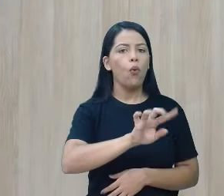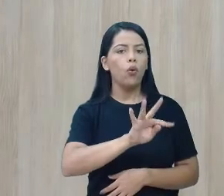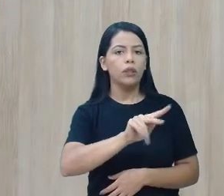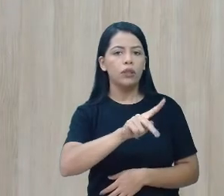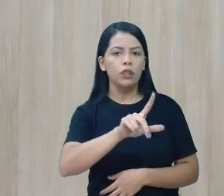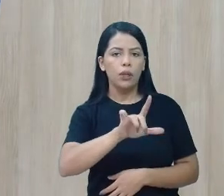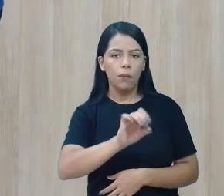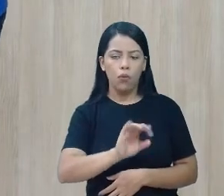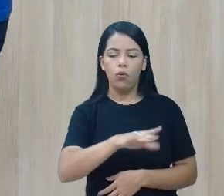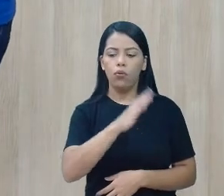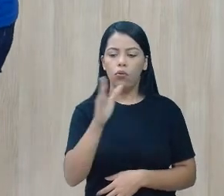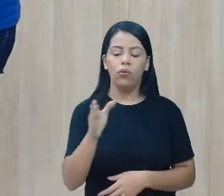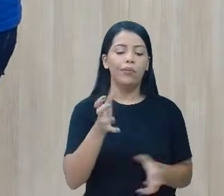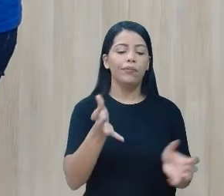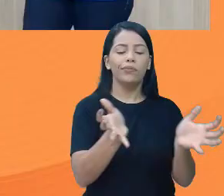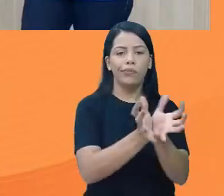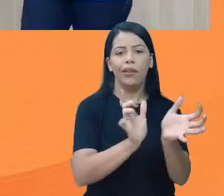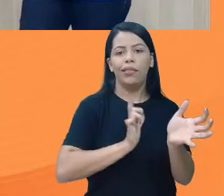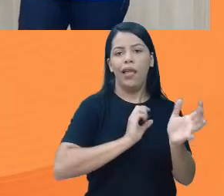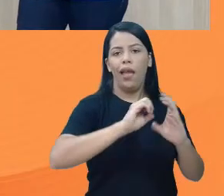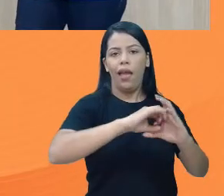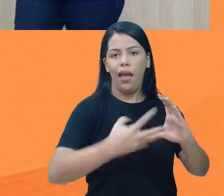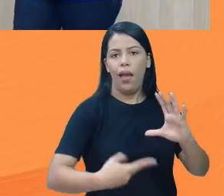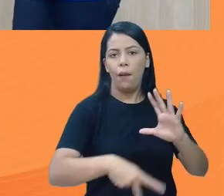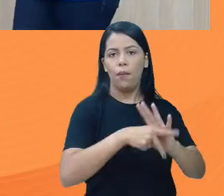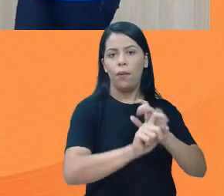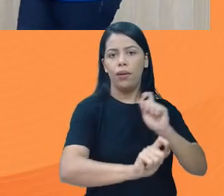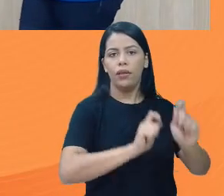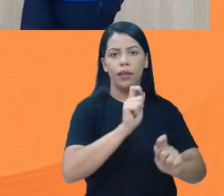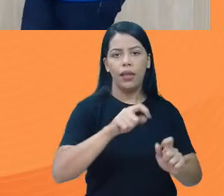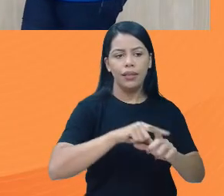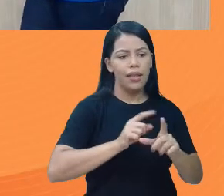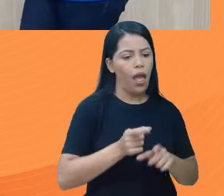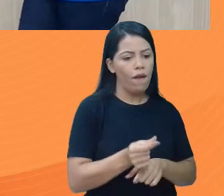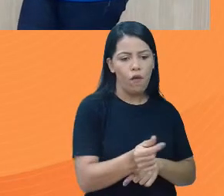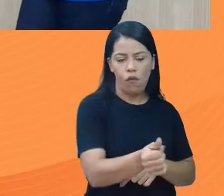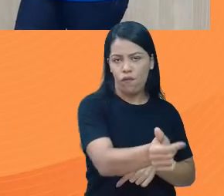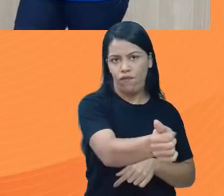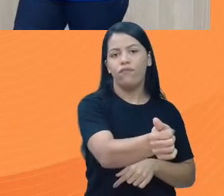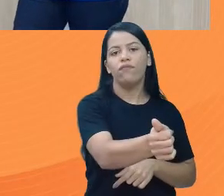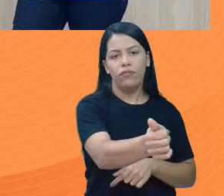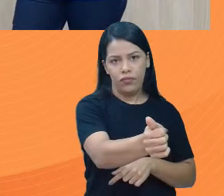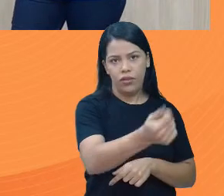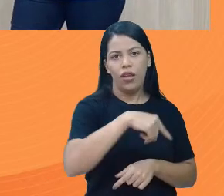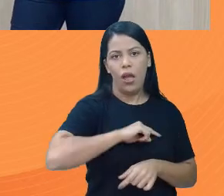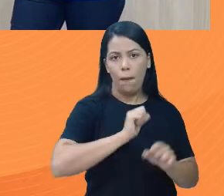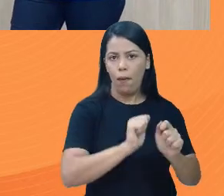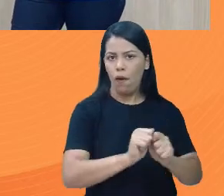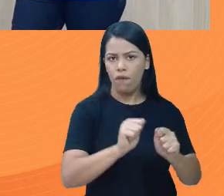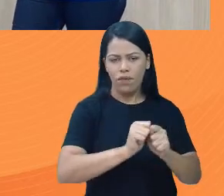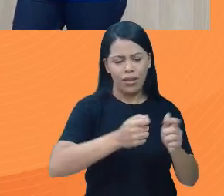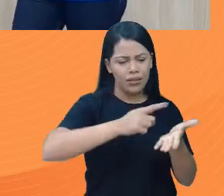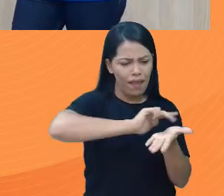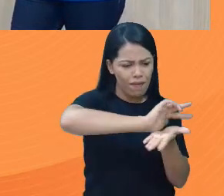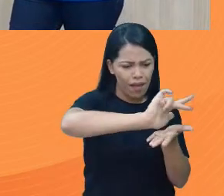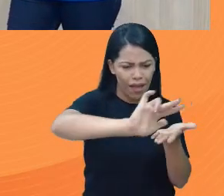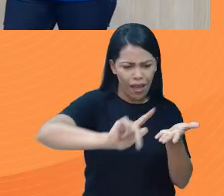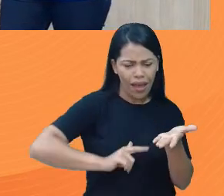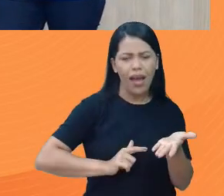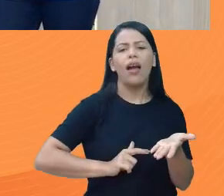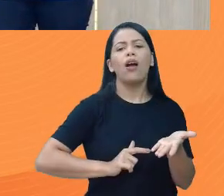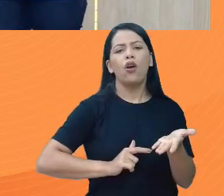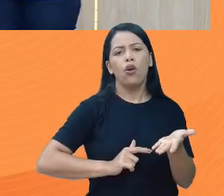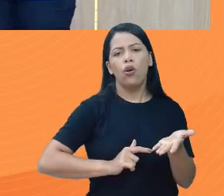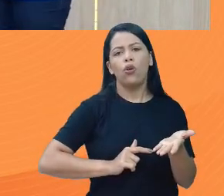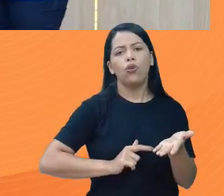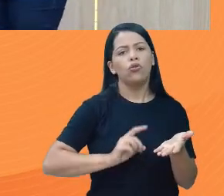No conjunto dos múltiplos, a gente tem a característica de ser um conjunto infinito, né? A gente pode fazer múltiplos de maneira infinita de